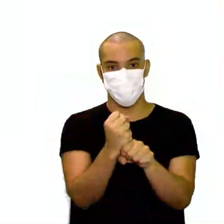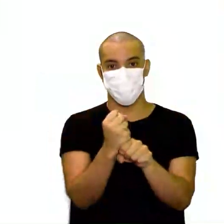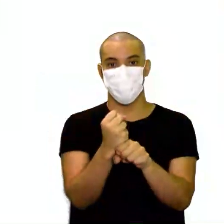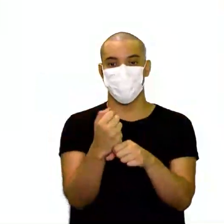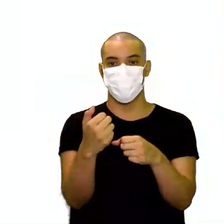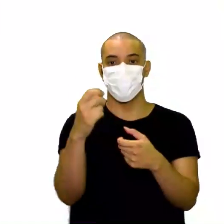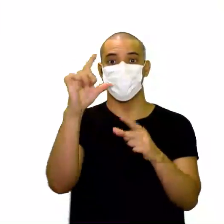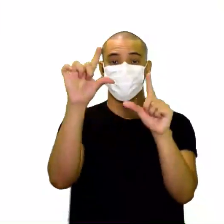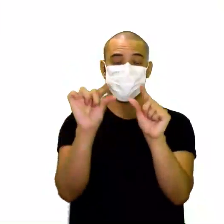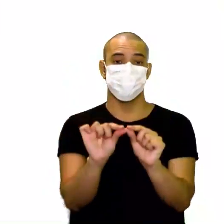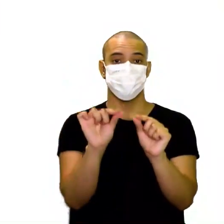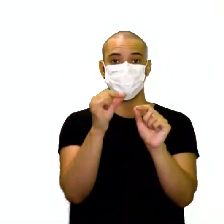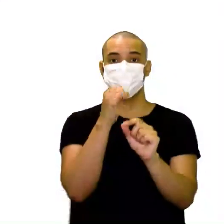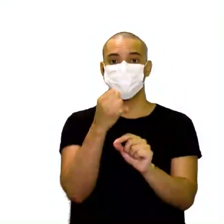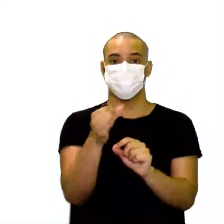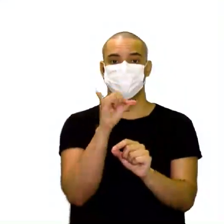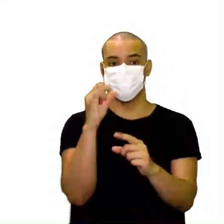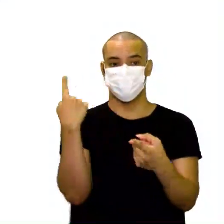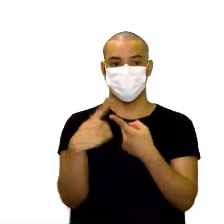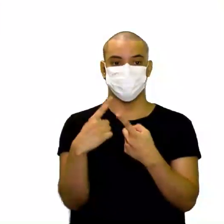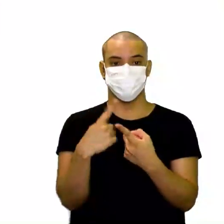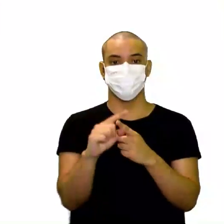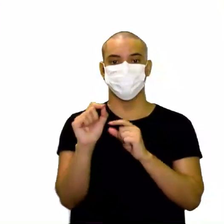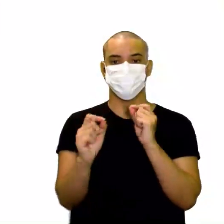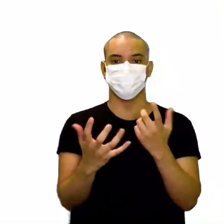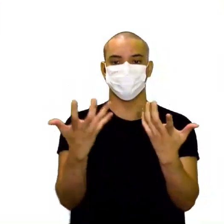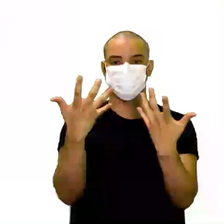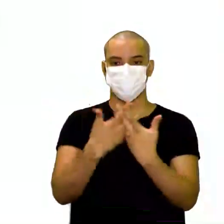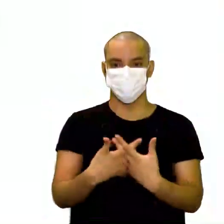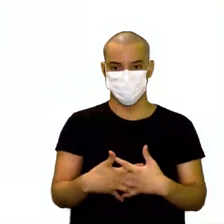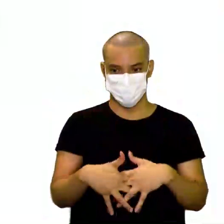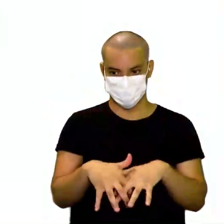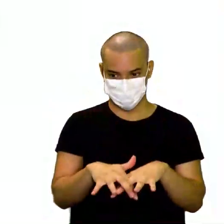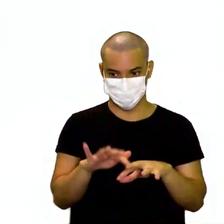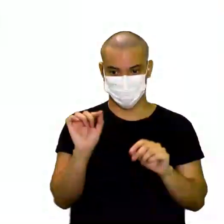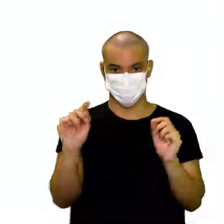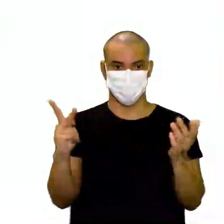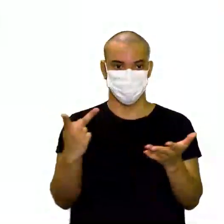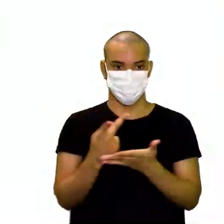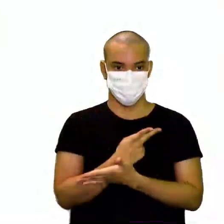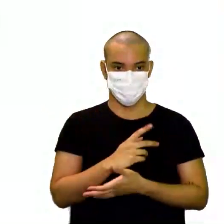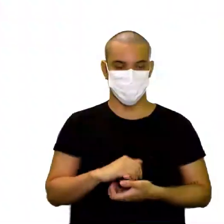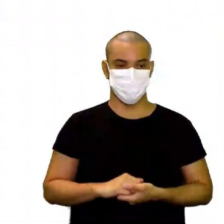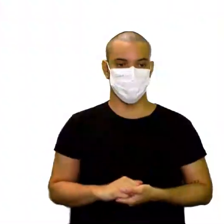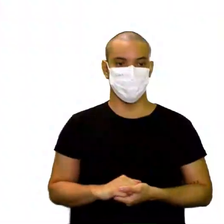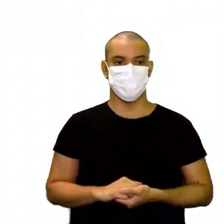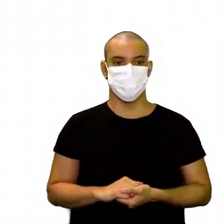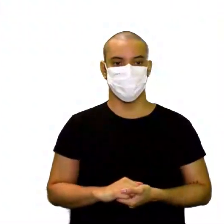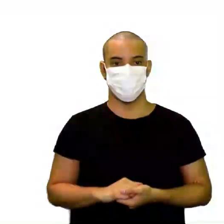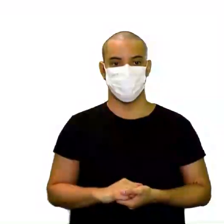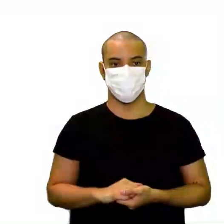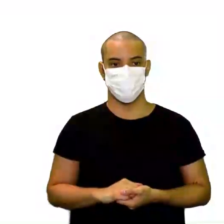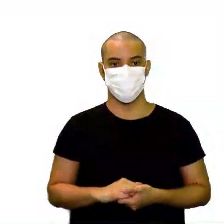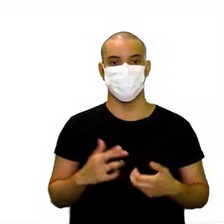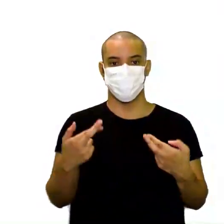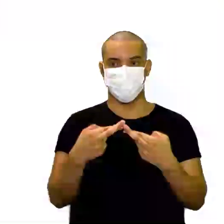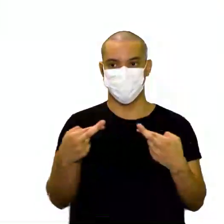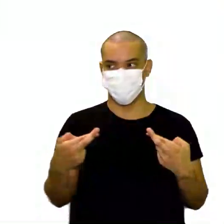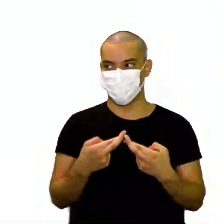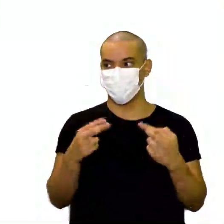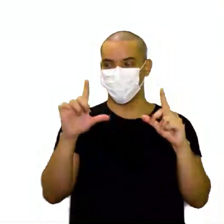diminui muito e estabelecendo-se nele uma corrente muito elevada. Então, diminuiu a resistência